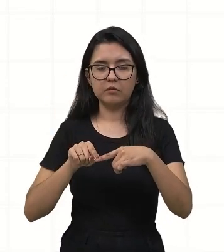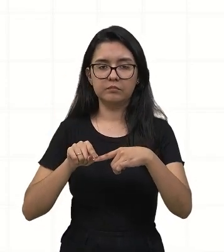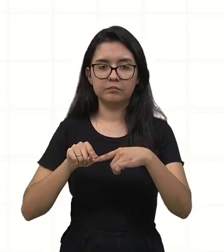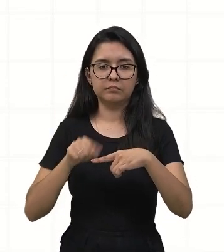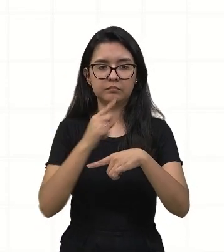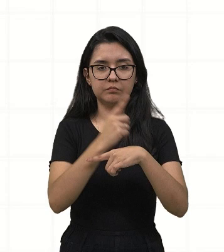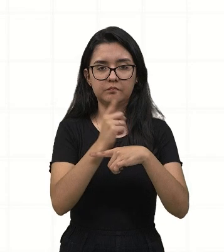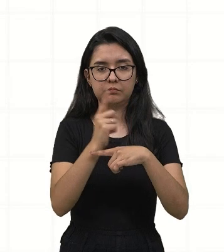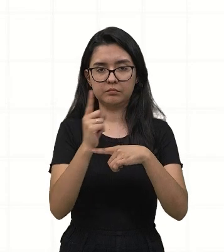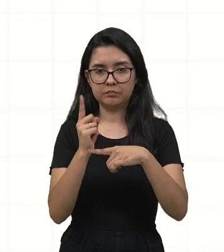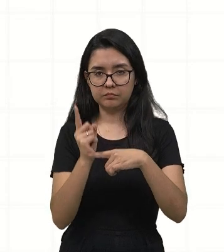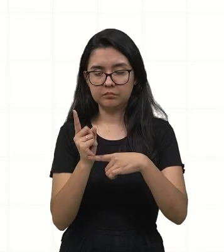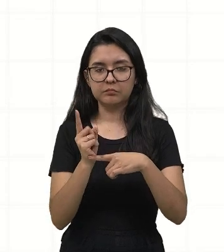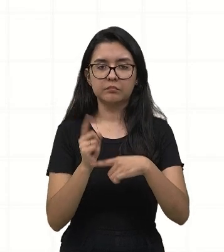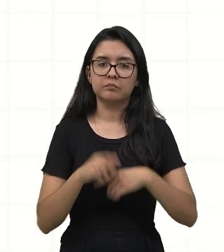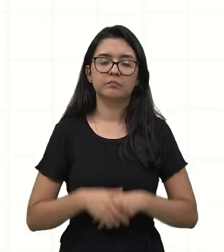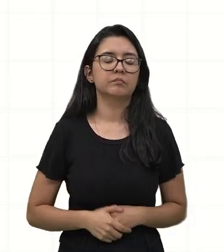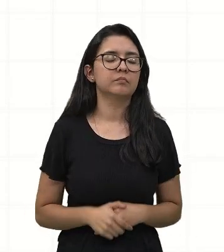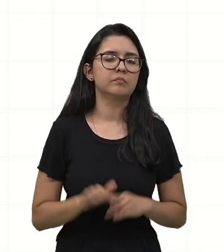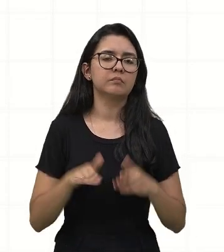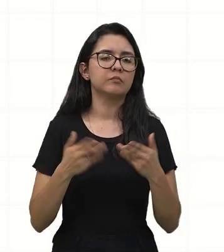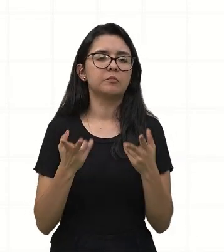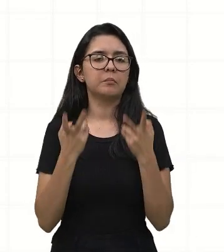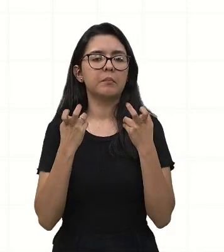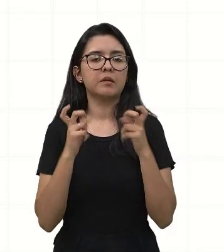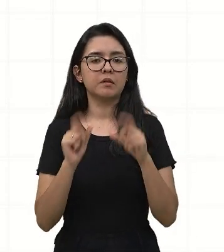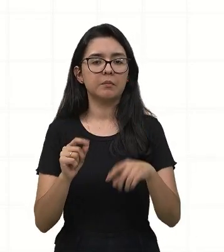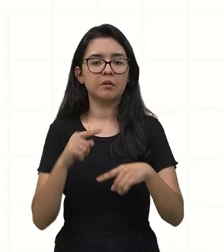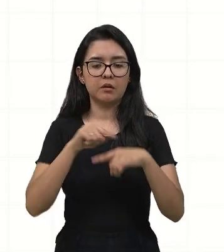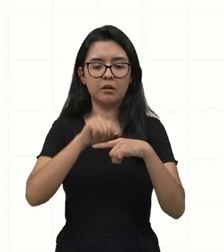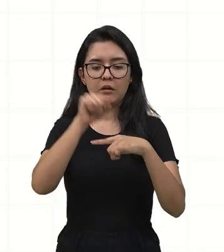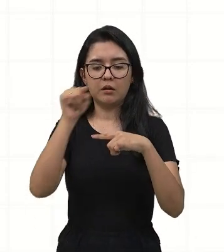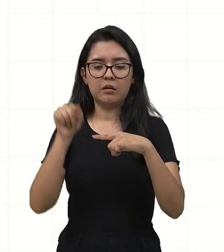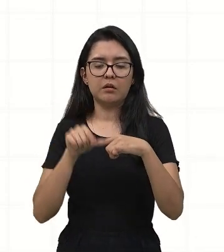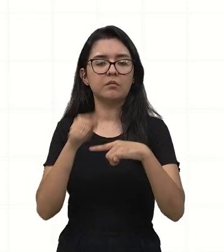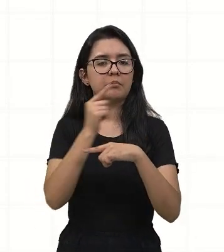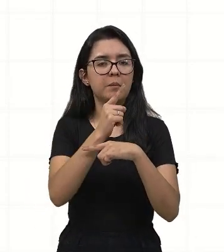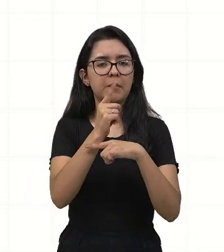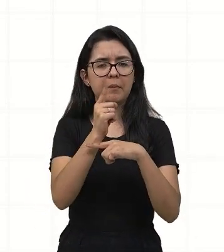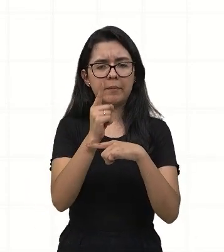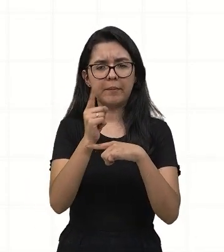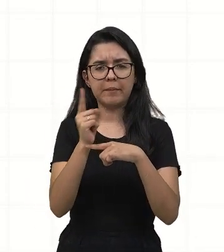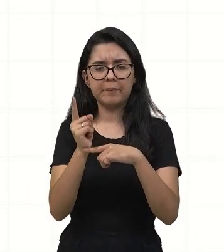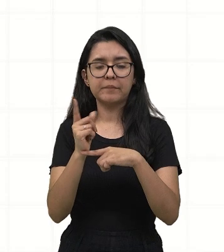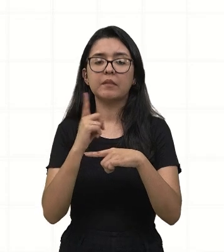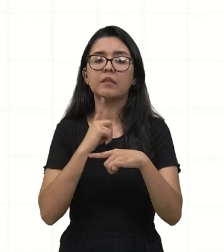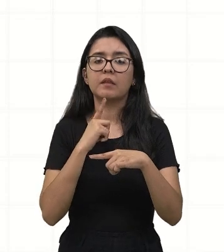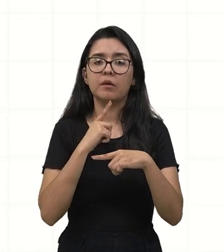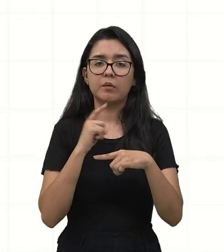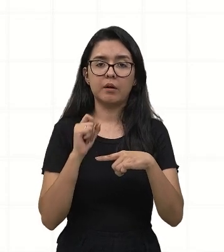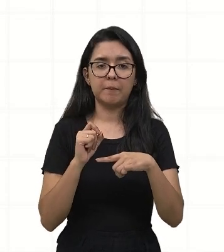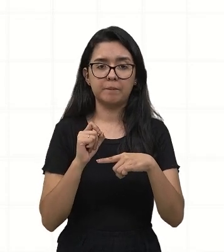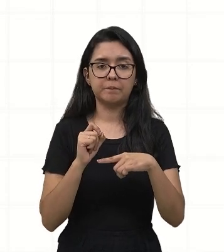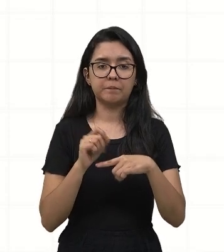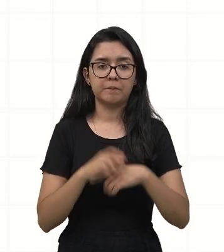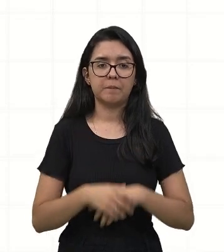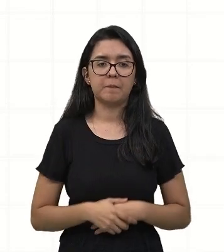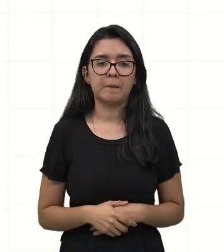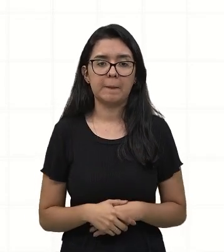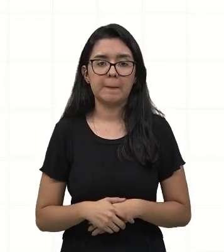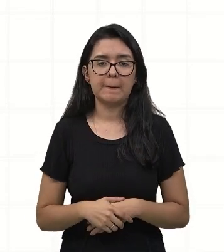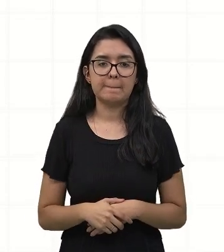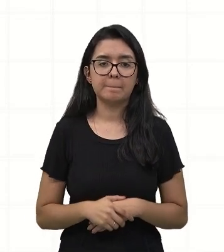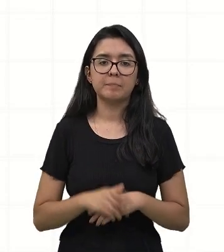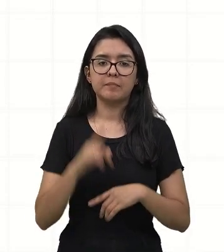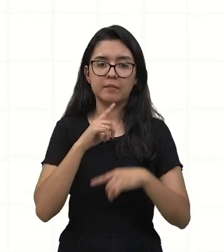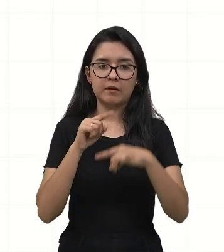transferidor. Tá legal? E aí vai de você perceber que esse transferidor que eu tenho aqui, ó, ele tem medidas aqui na parte de